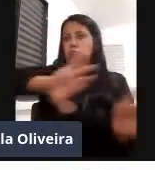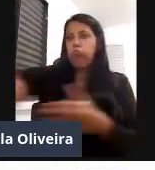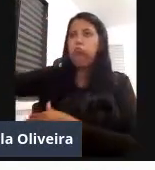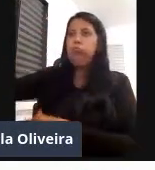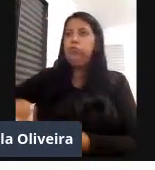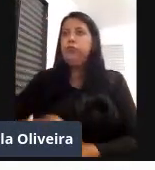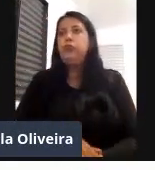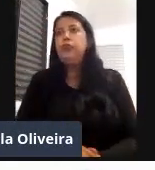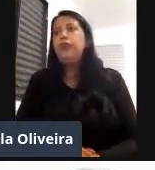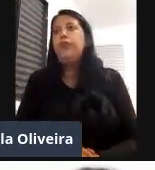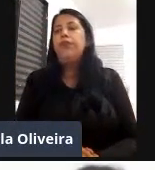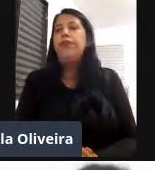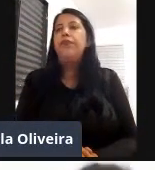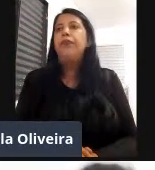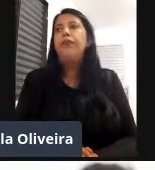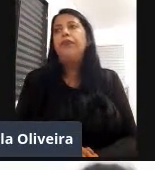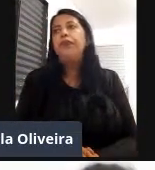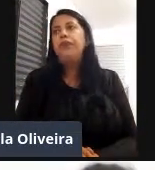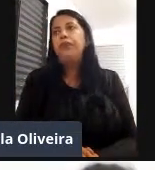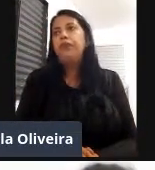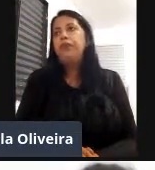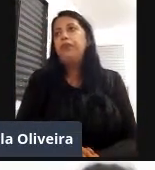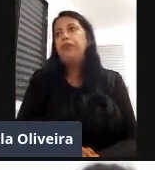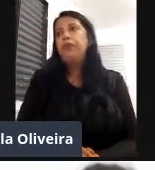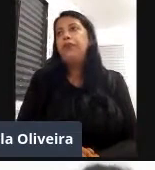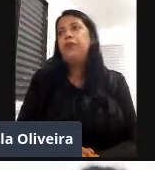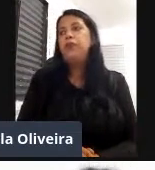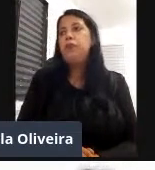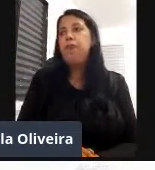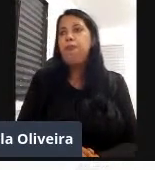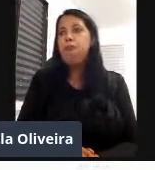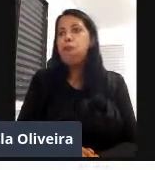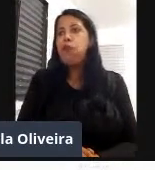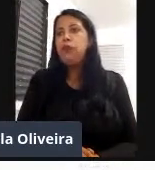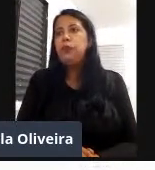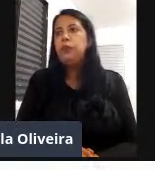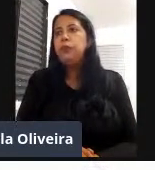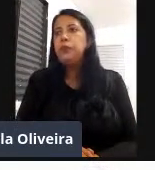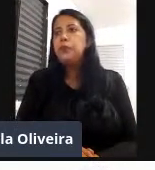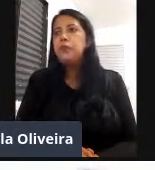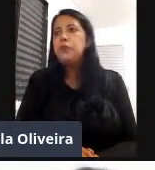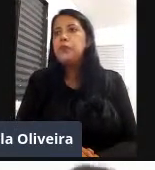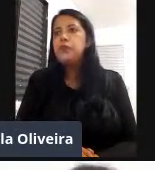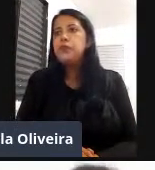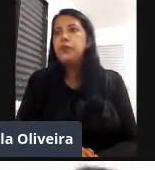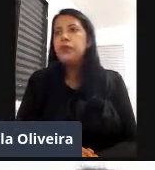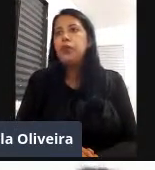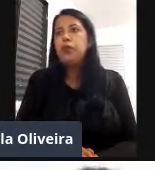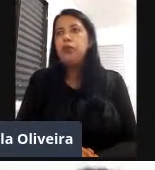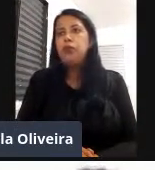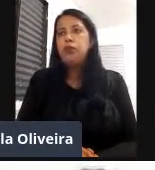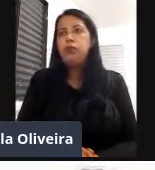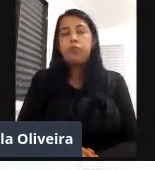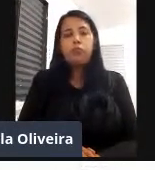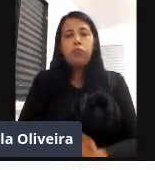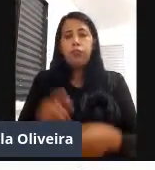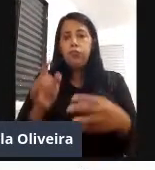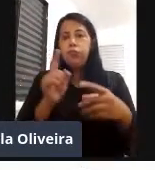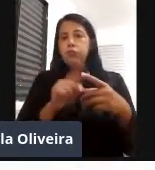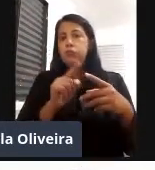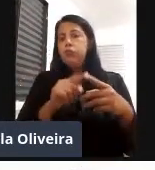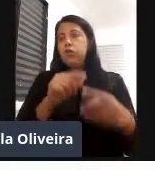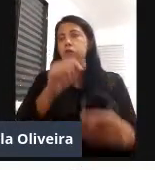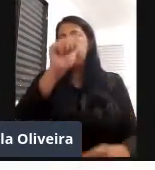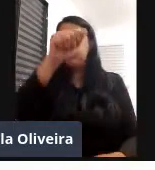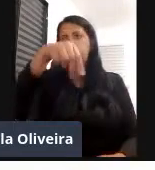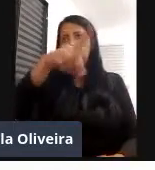minha pesquisa. Esse daqui tá melhor. Então, vamos lá. O operador AND, tá? Que é